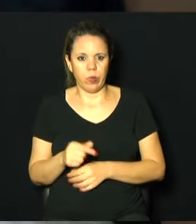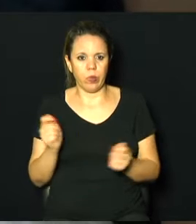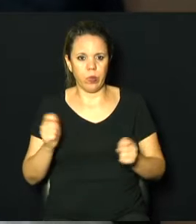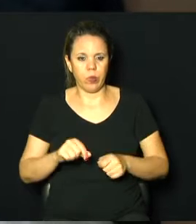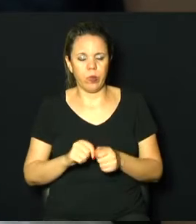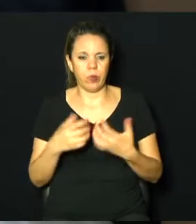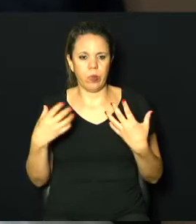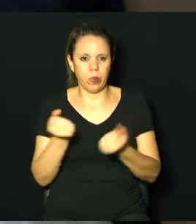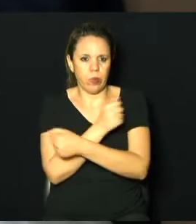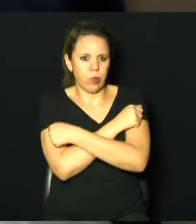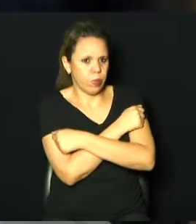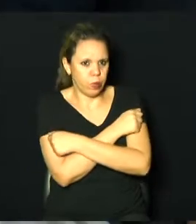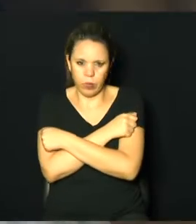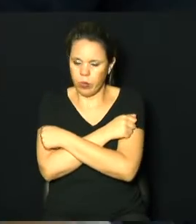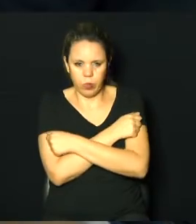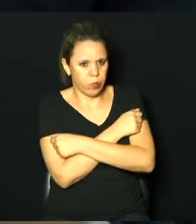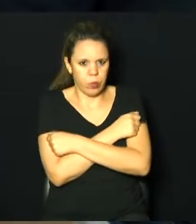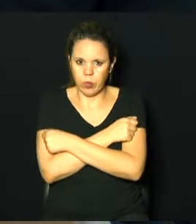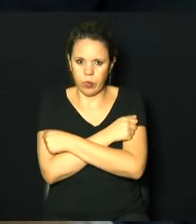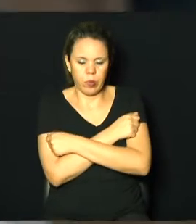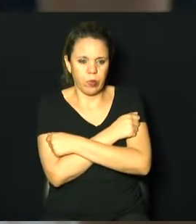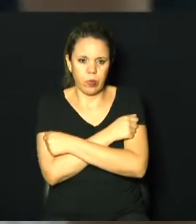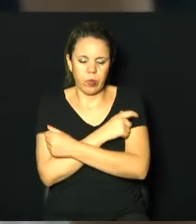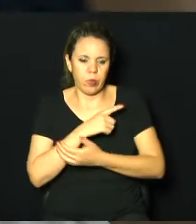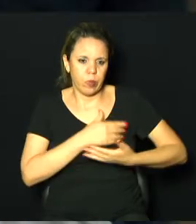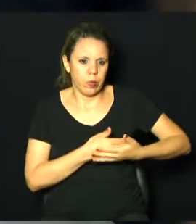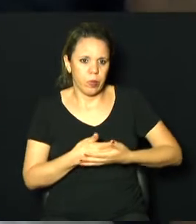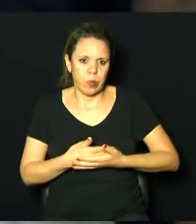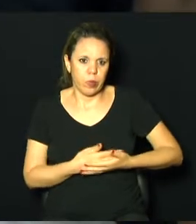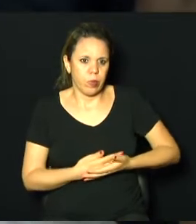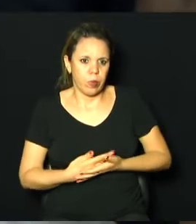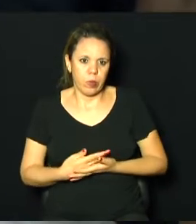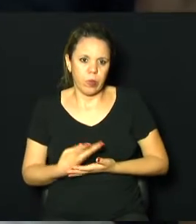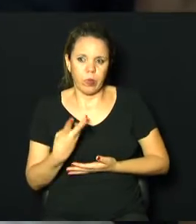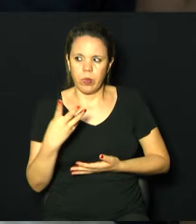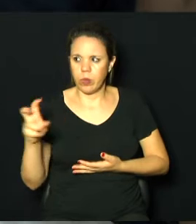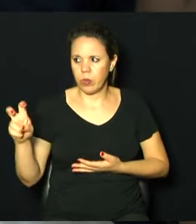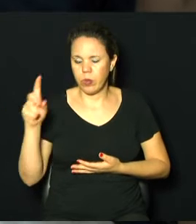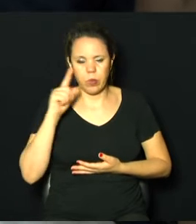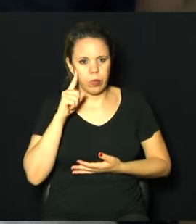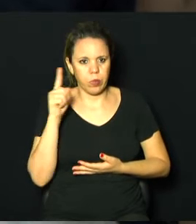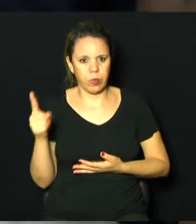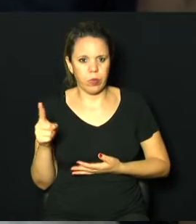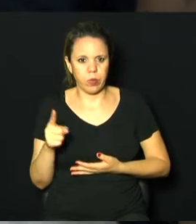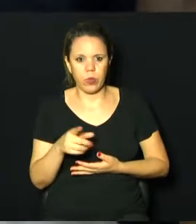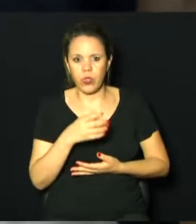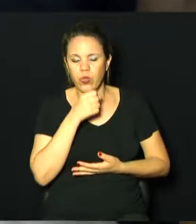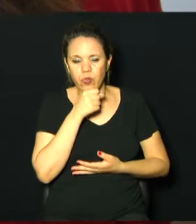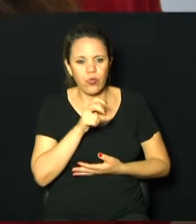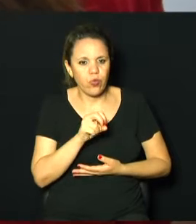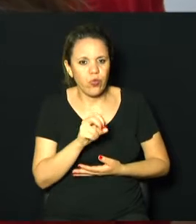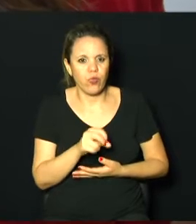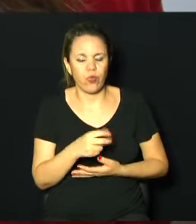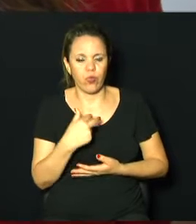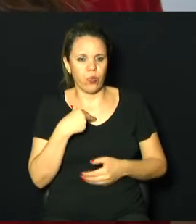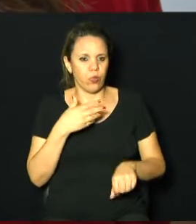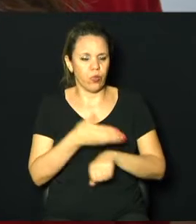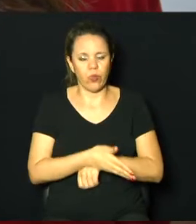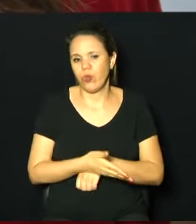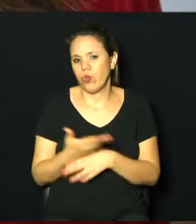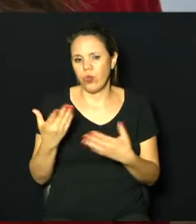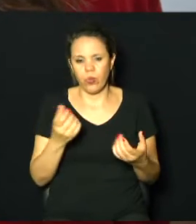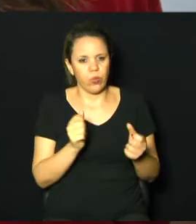poder abraçar, como eu mencionei, eu tenho um bebê de 45 dias, os avós não podem estar Nem visita